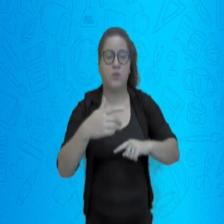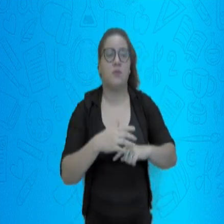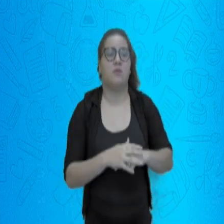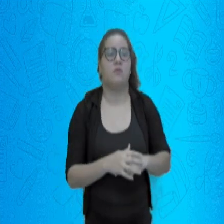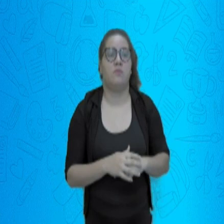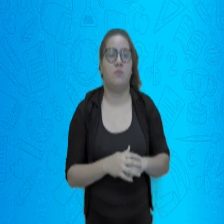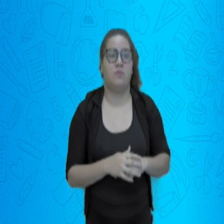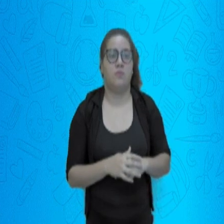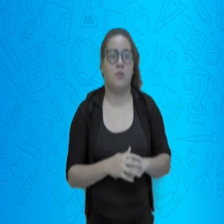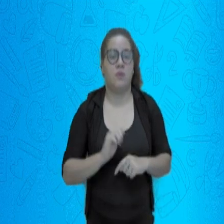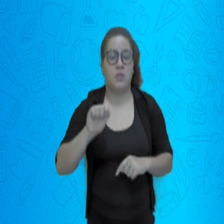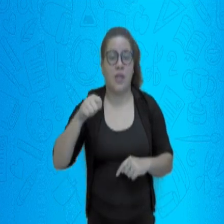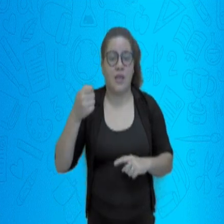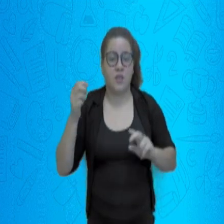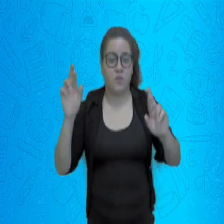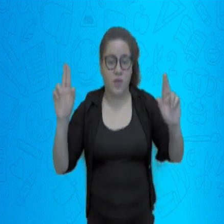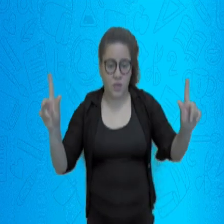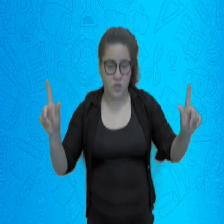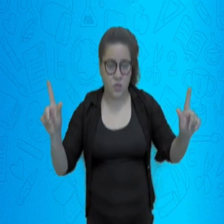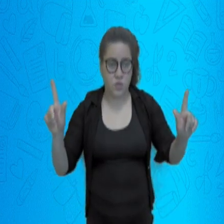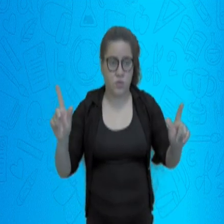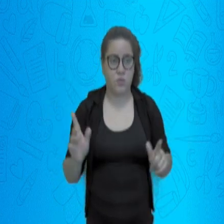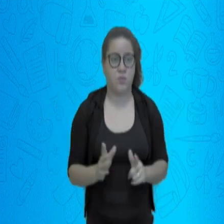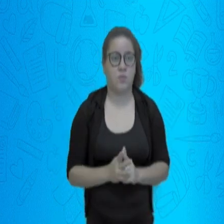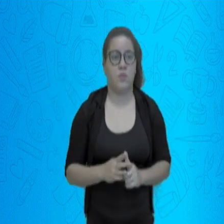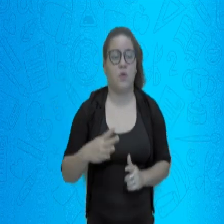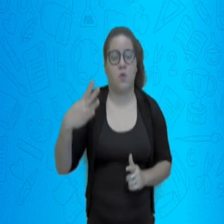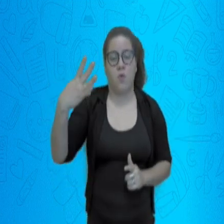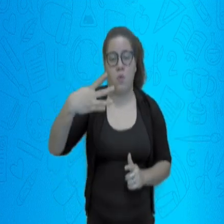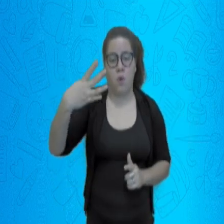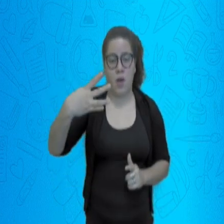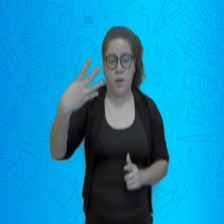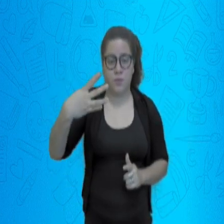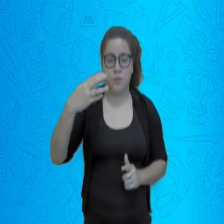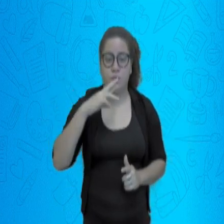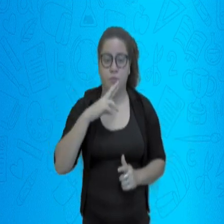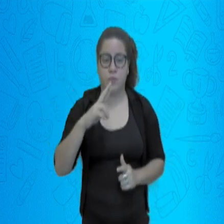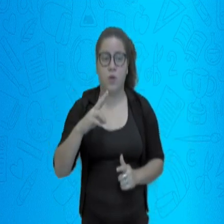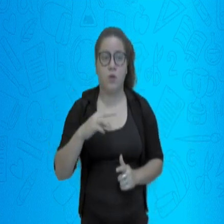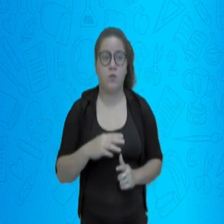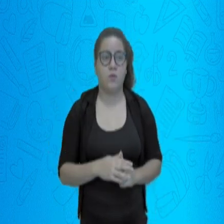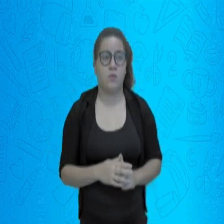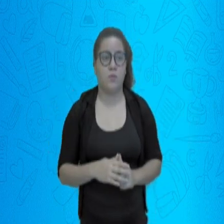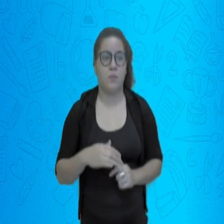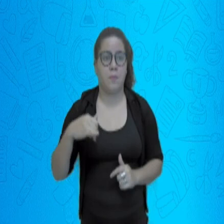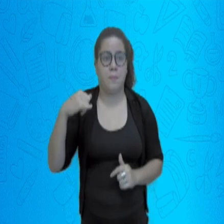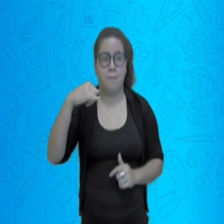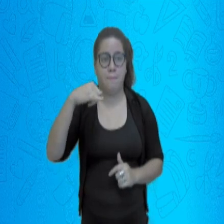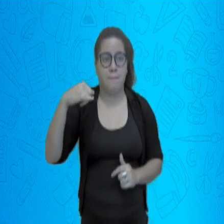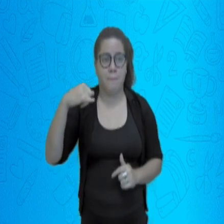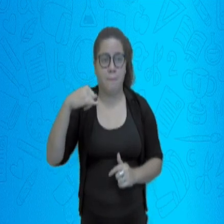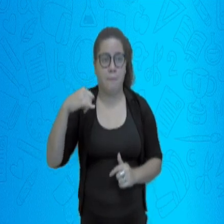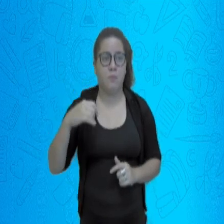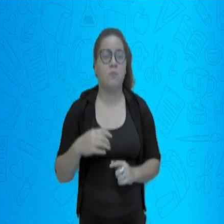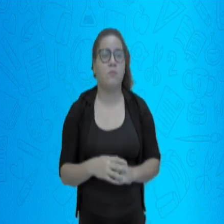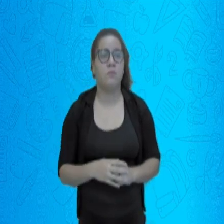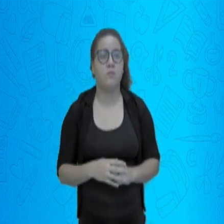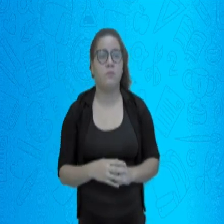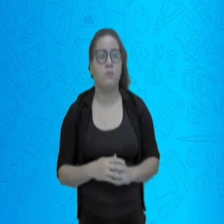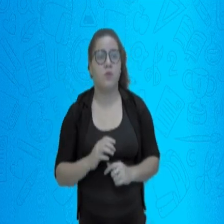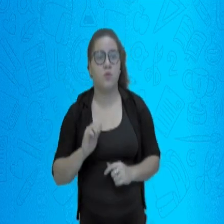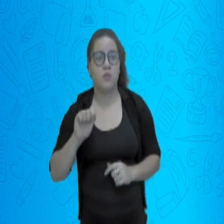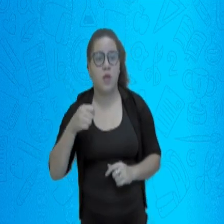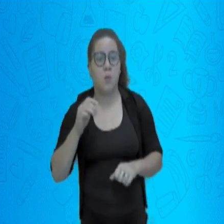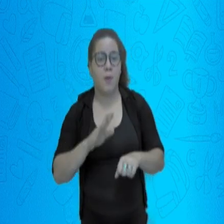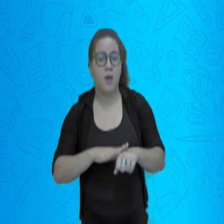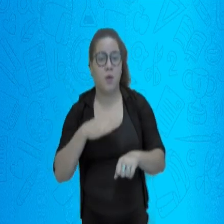diferentes, 6 menos 2 é igual a 4. E o sinal do maior número aqui, que é o 6,